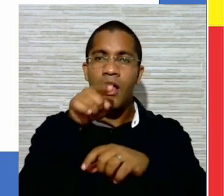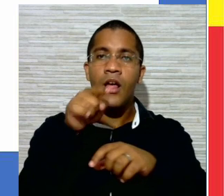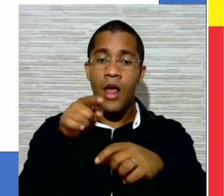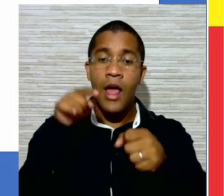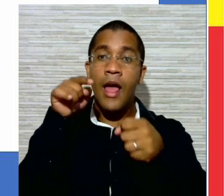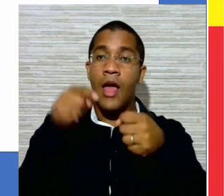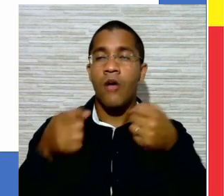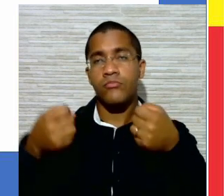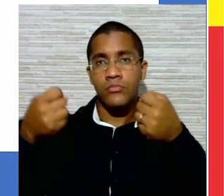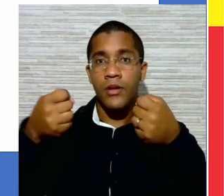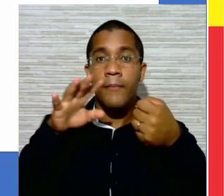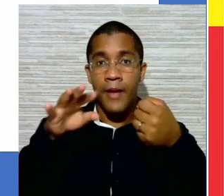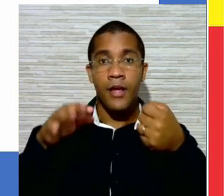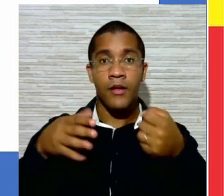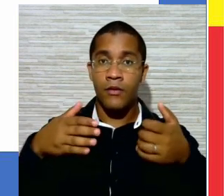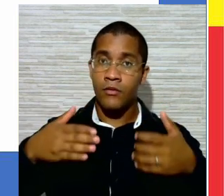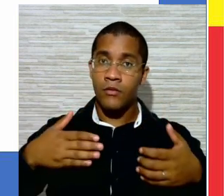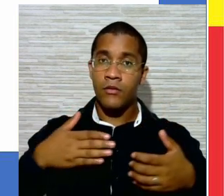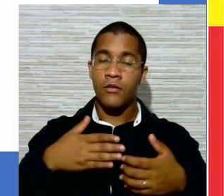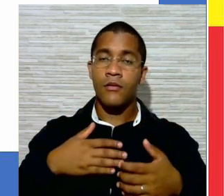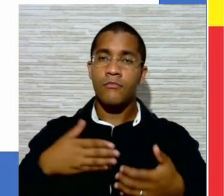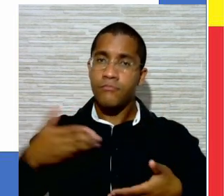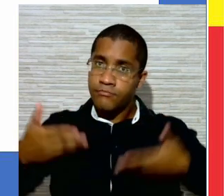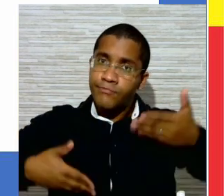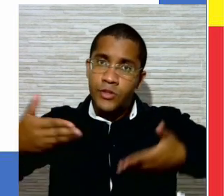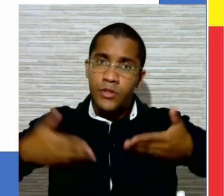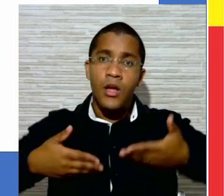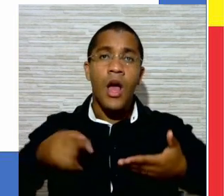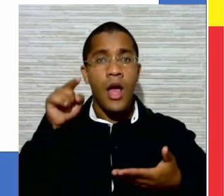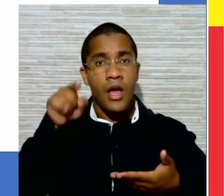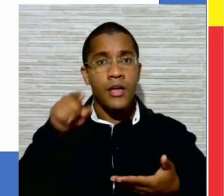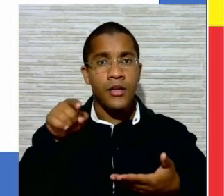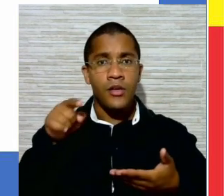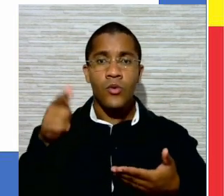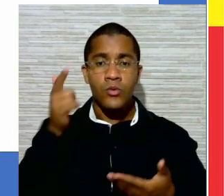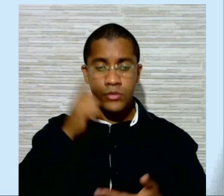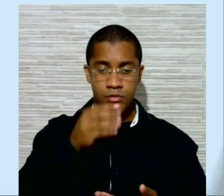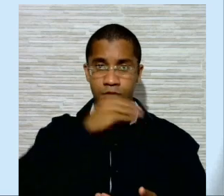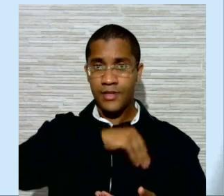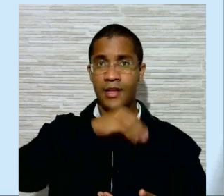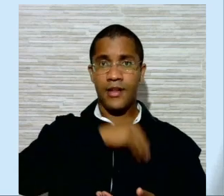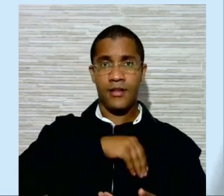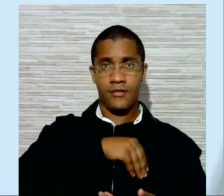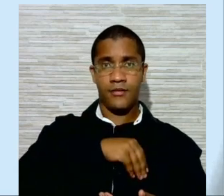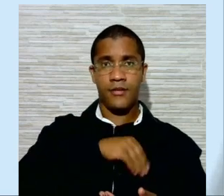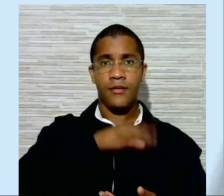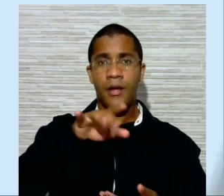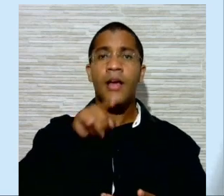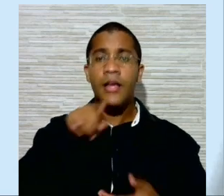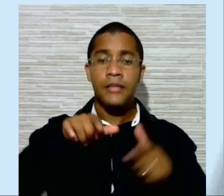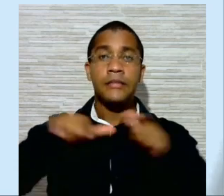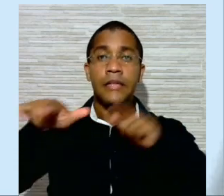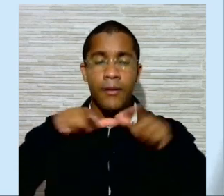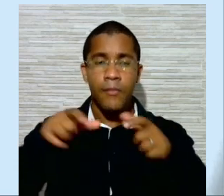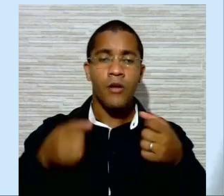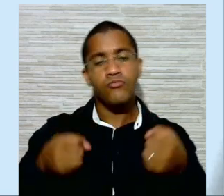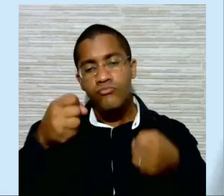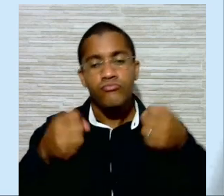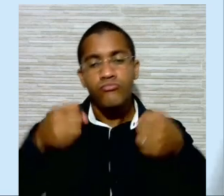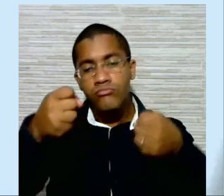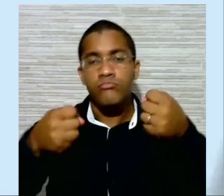né? O chamado dono dessa terra, e isso está fazendo com que ele receba algum tipo de renda. A renda que ele recebe do trabalho que ele